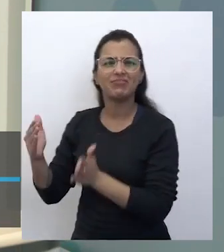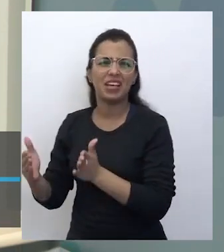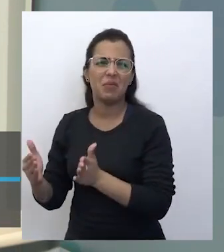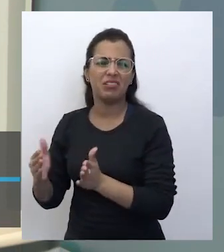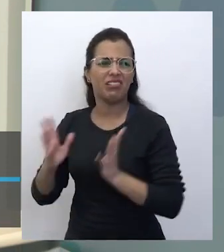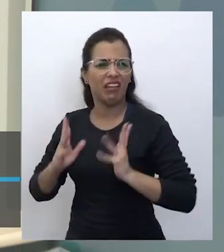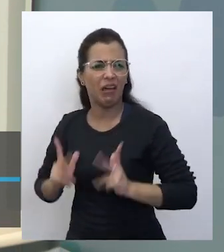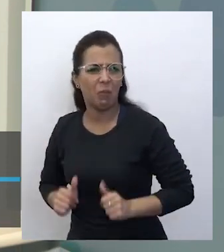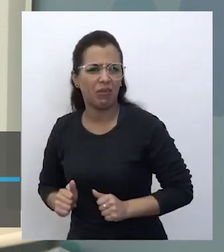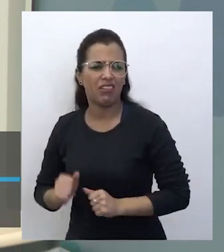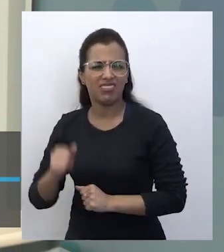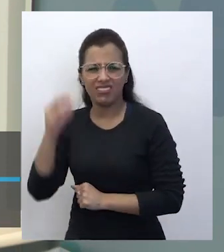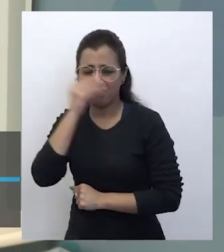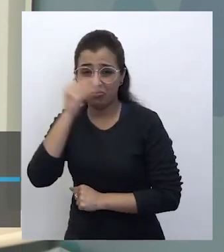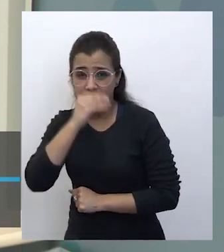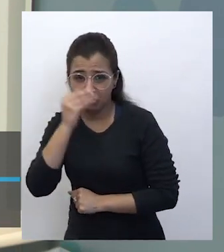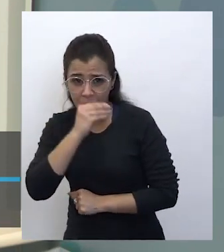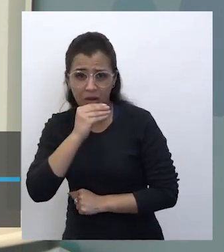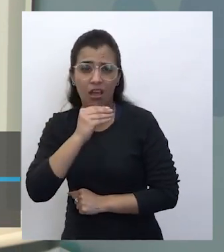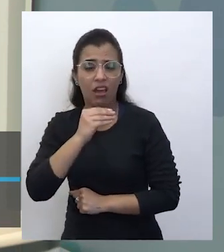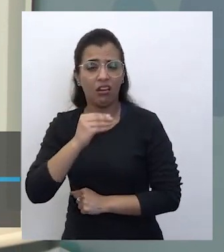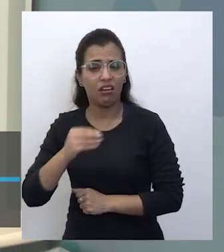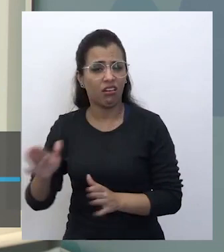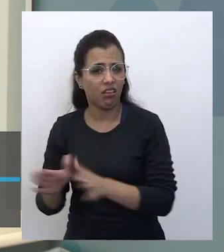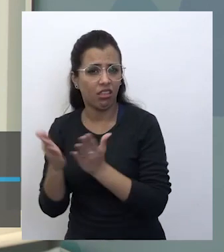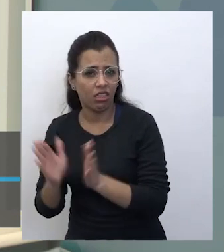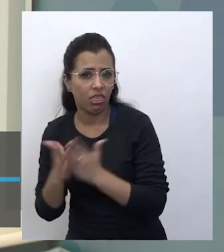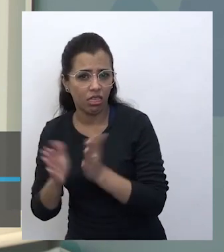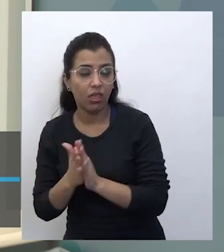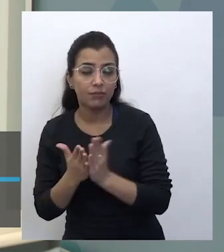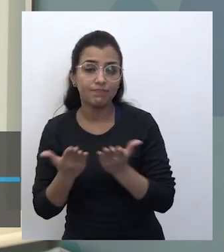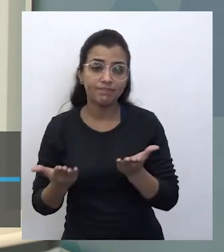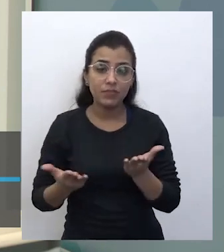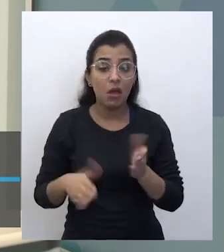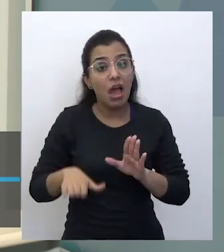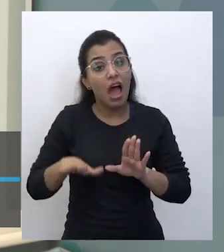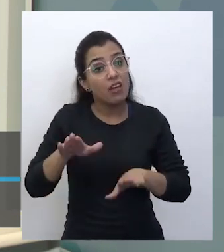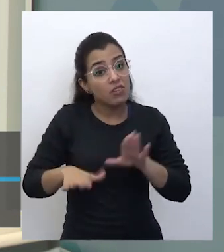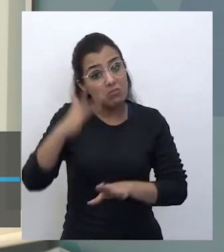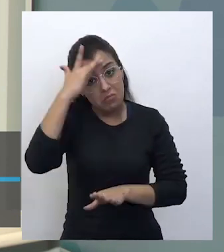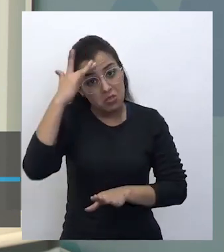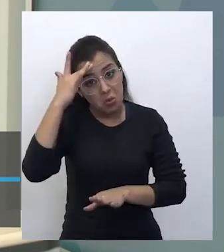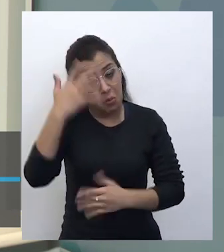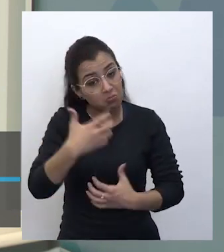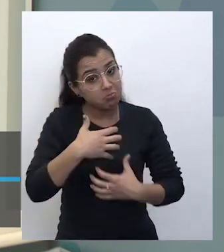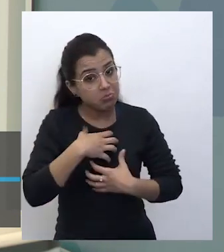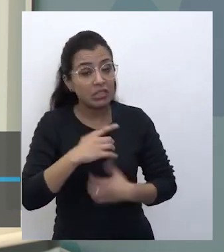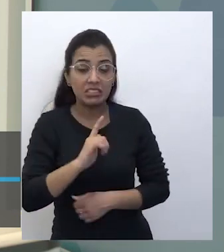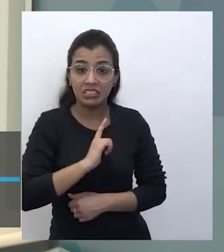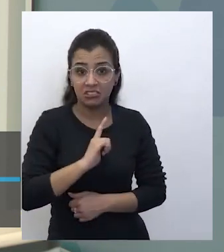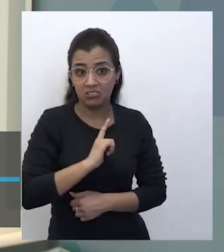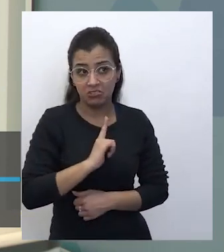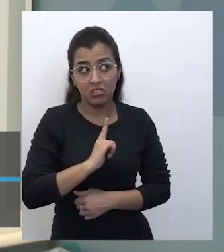tudo isso a gente pode até debater, porque algumas pessoas poderiam viver de uma certa forma de maneira mais tranquila, mais higiênica, né? Principalmente as pessoas que